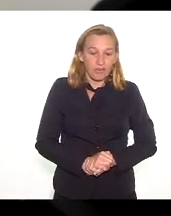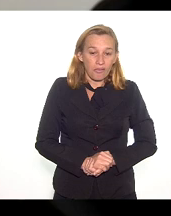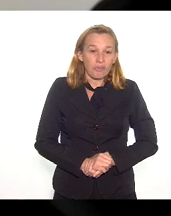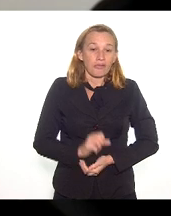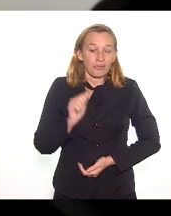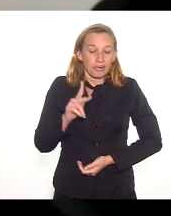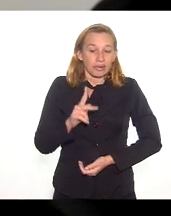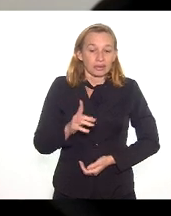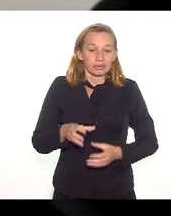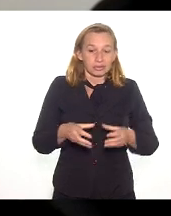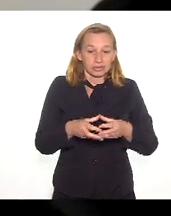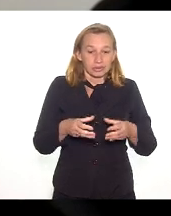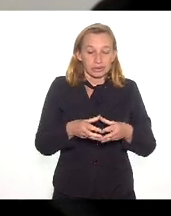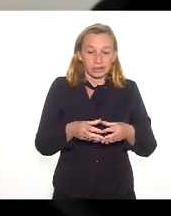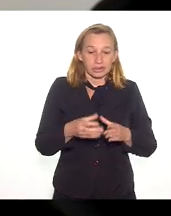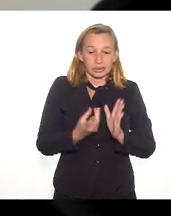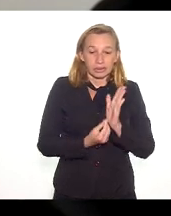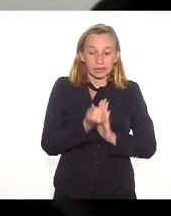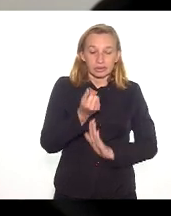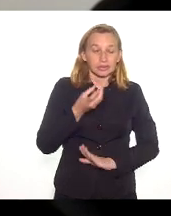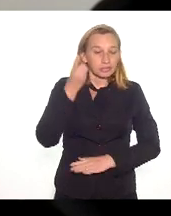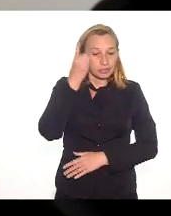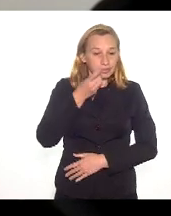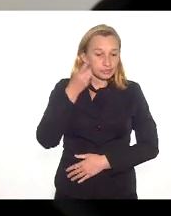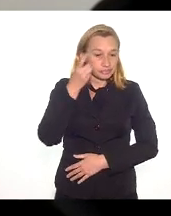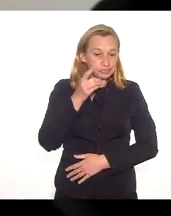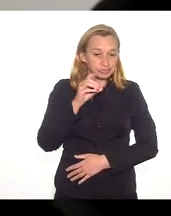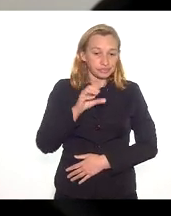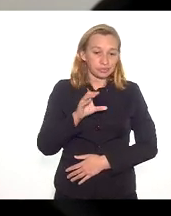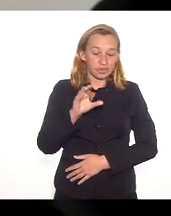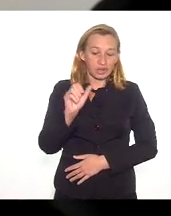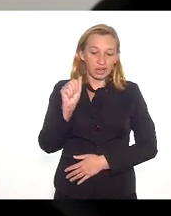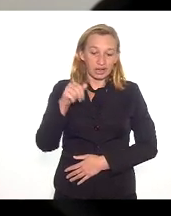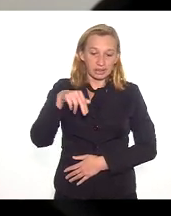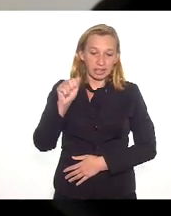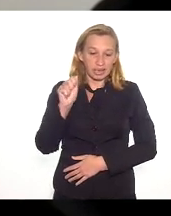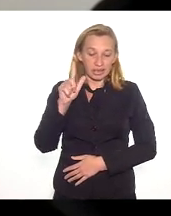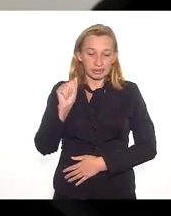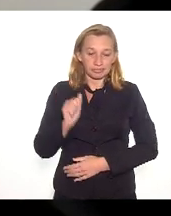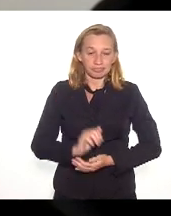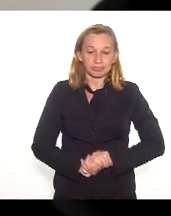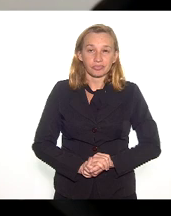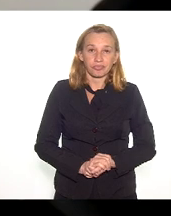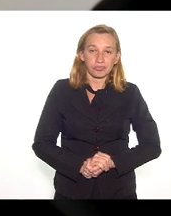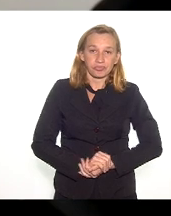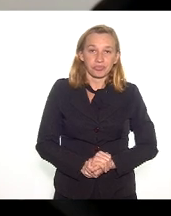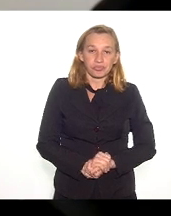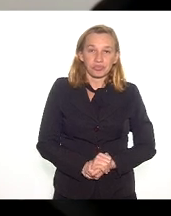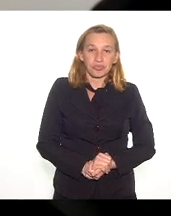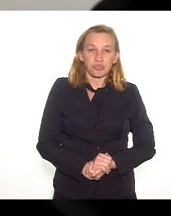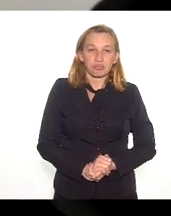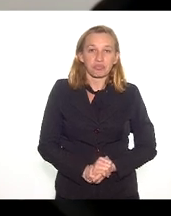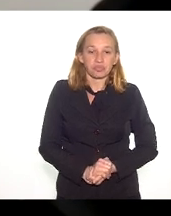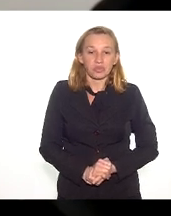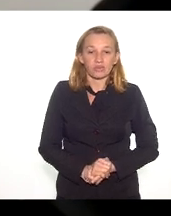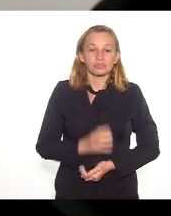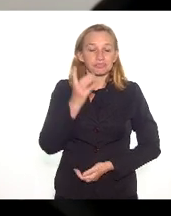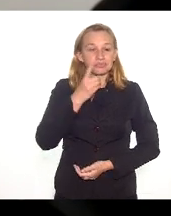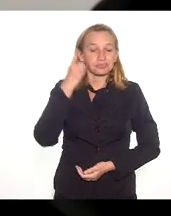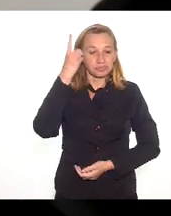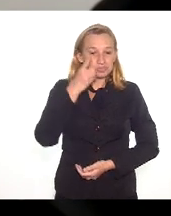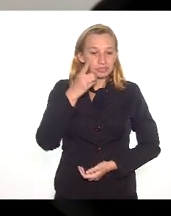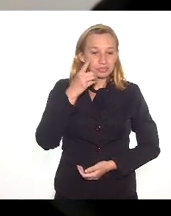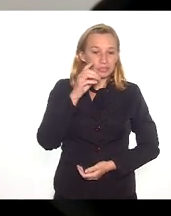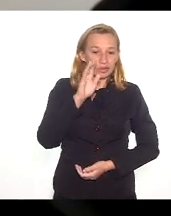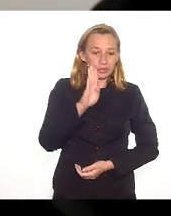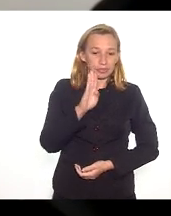Ok. Pela Comissão de Orçamento, deputado Márcio Canella. Deputado Márcio Canella. Deputado Rodrigo